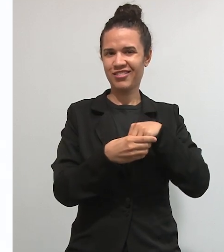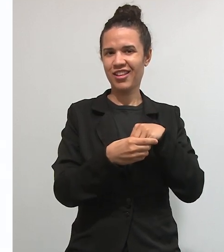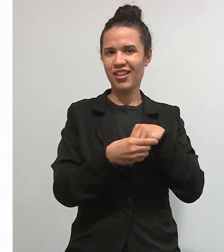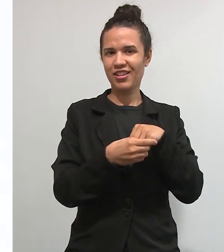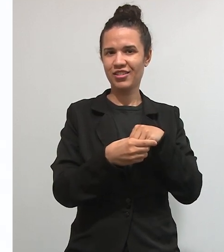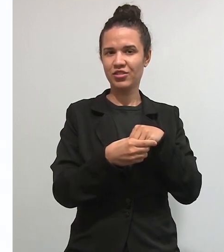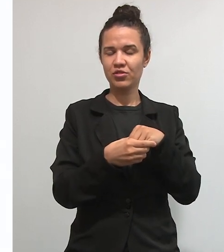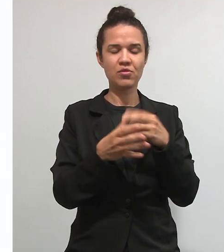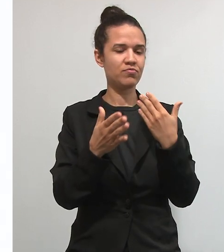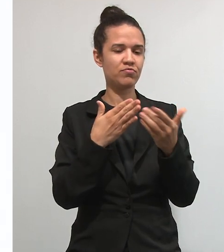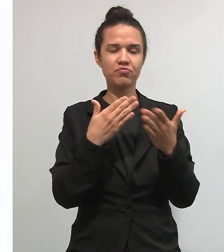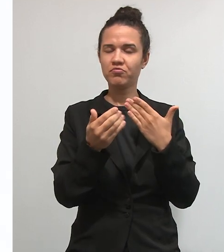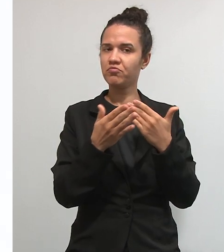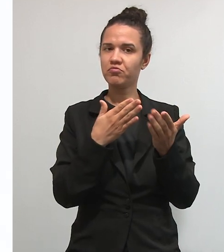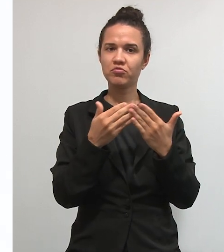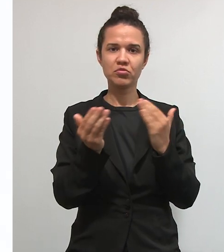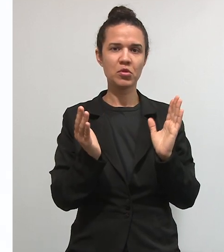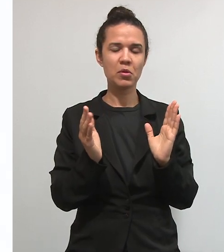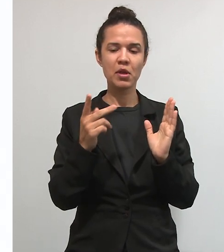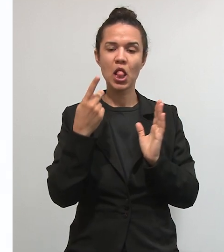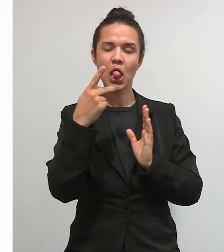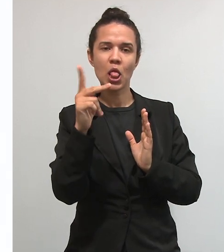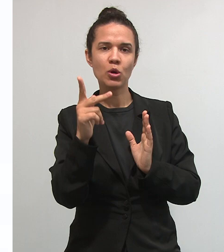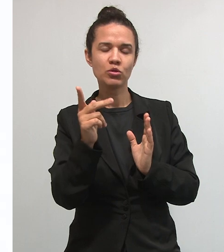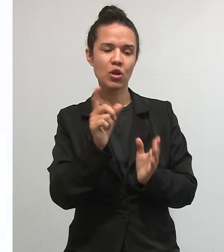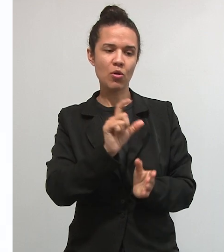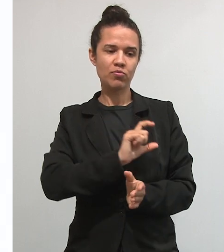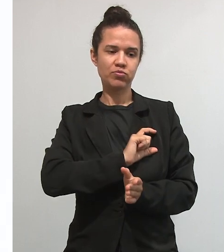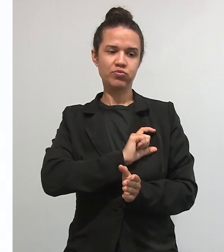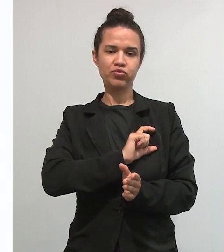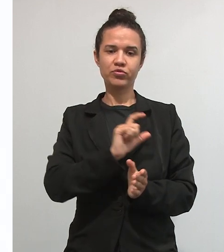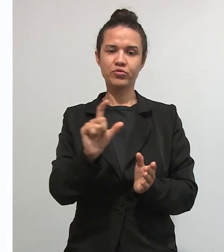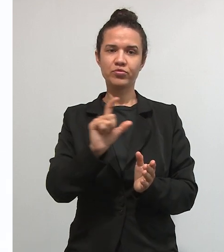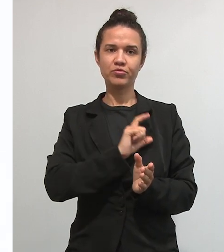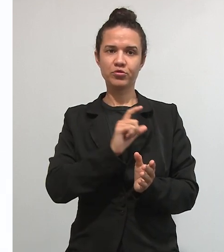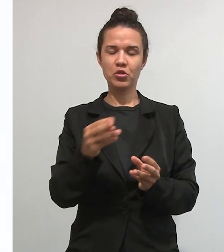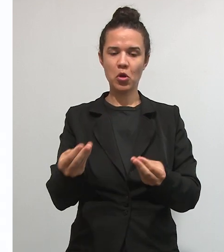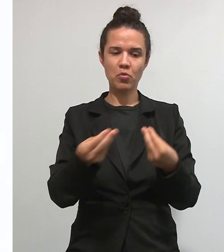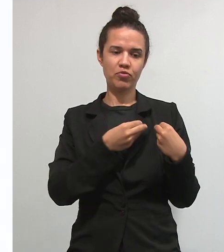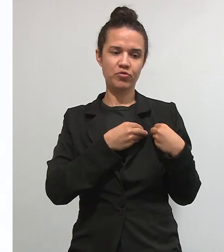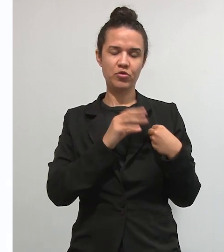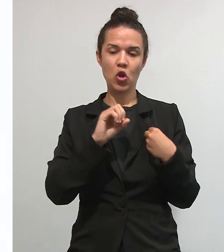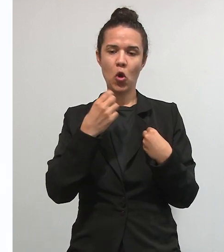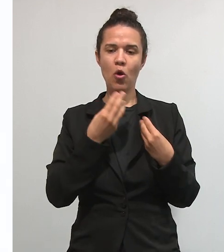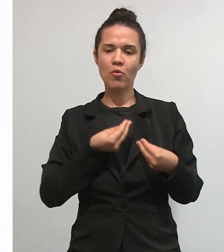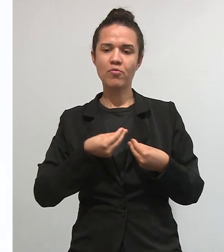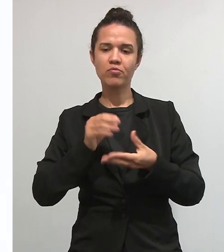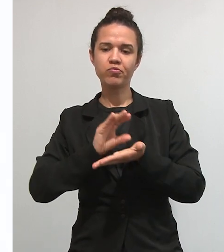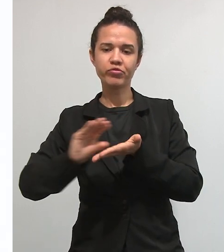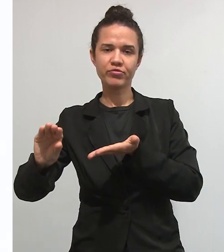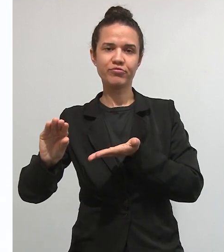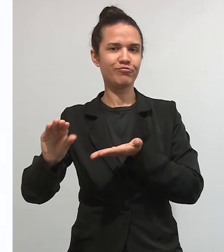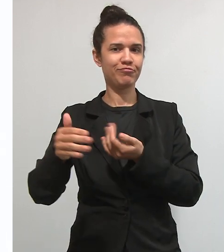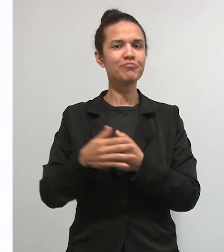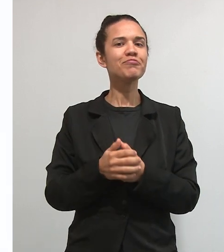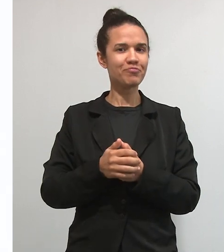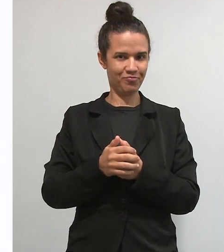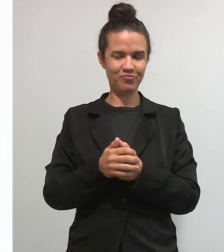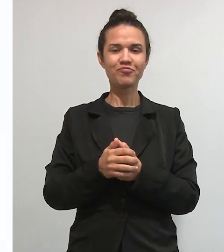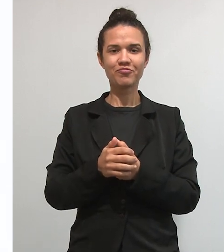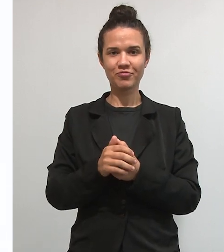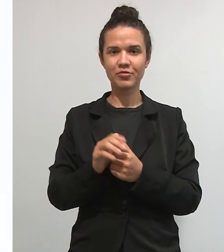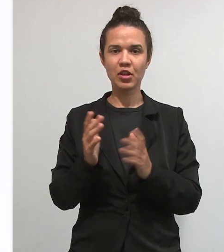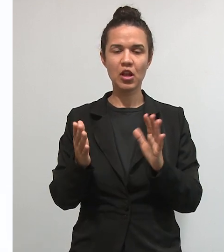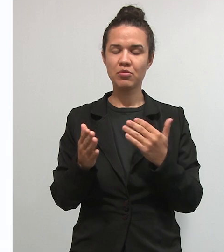geradores, independente do quê? Do seu pagamento ou recebimento, tá?